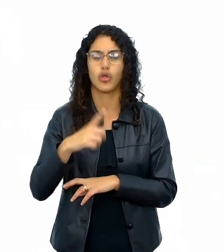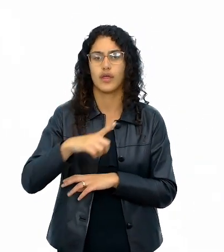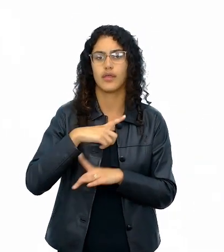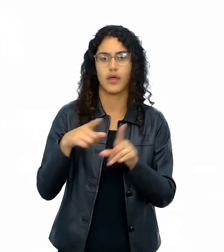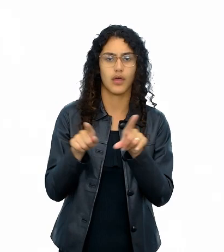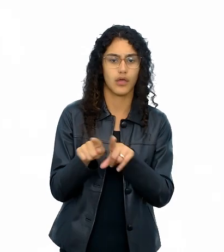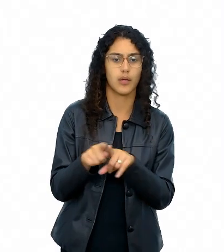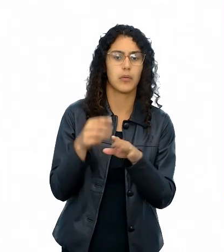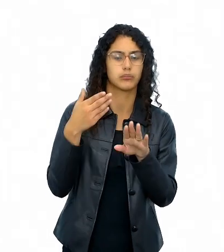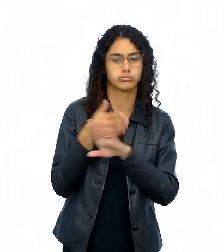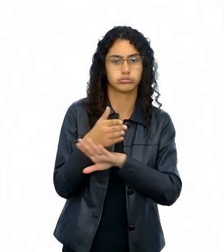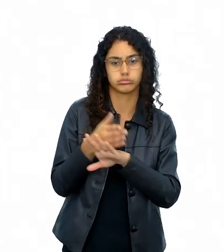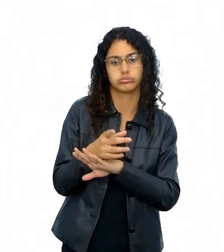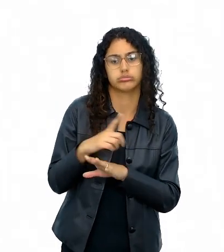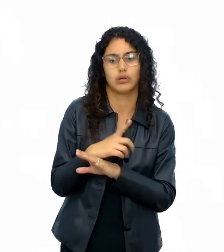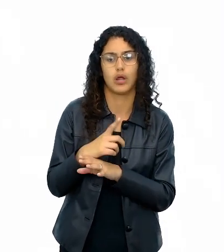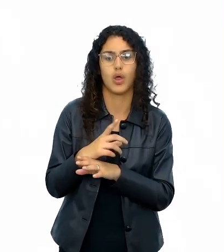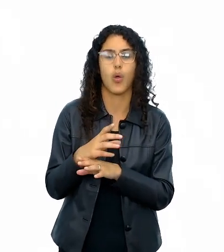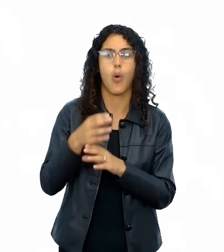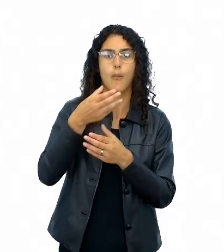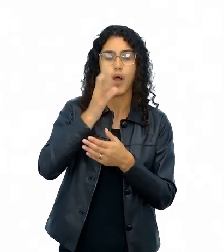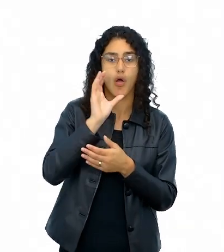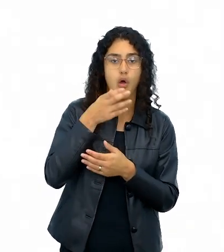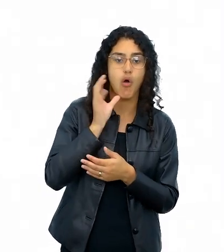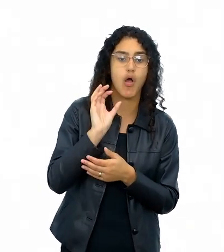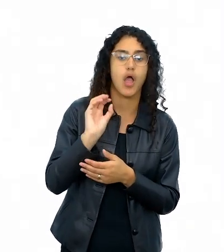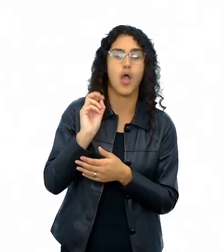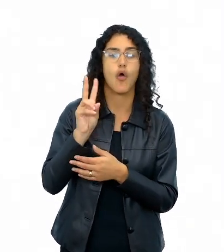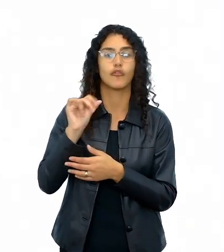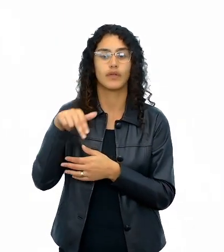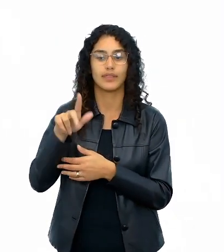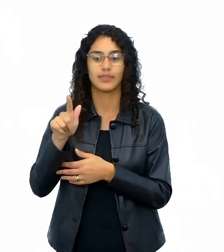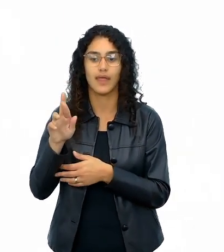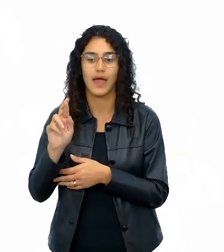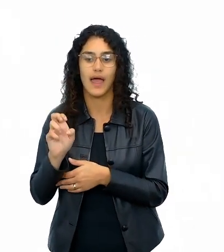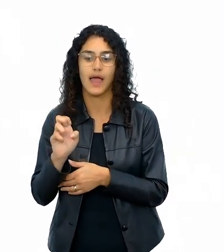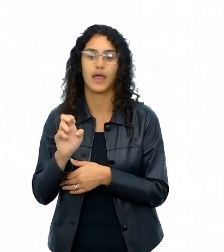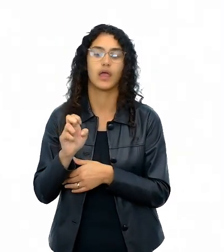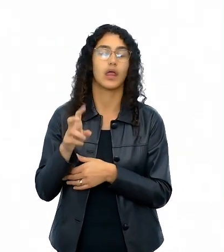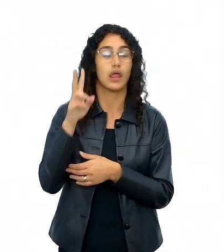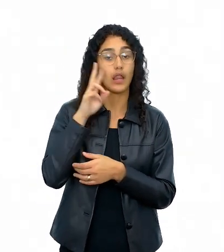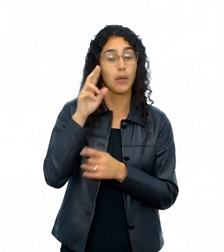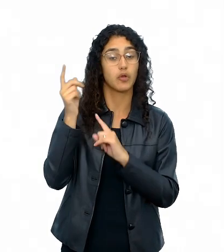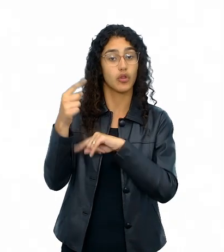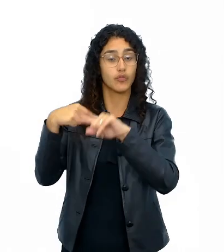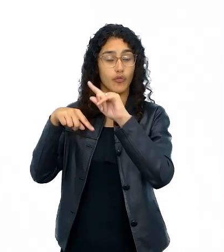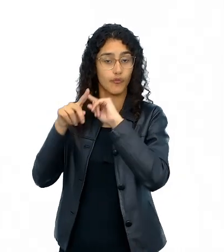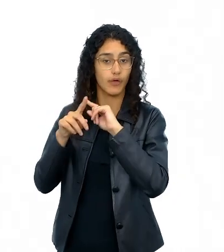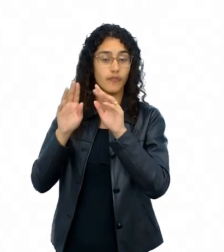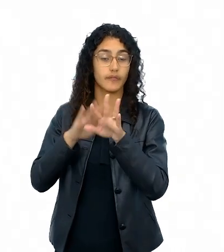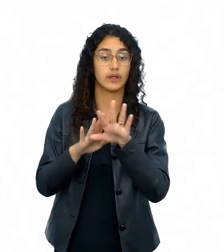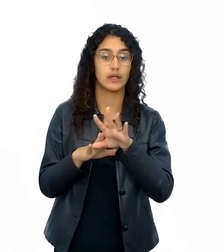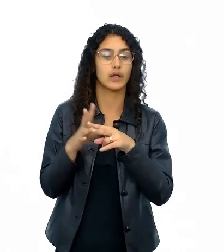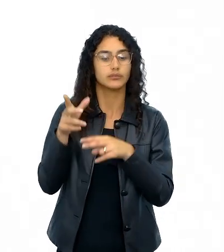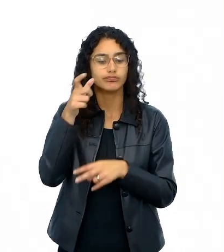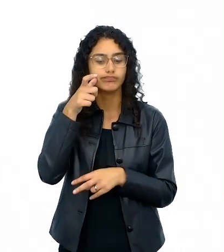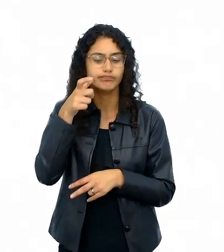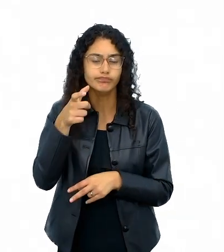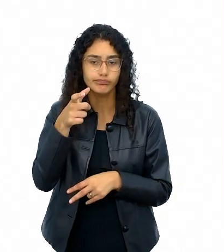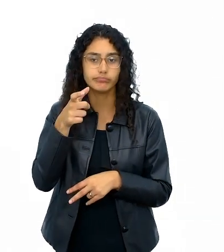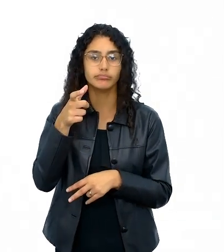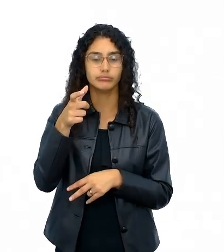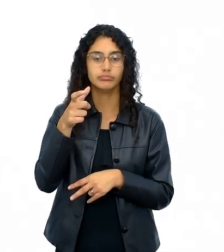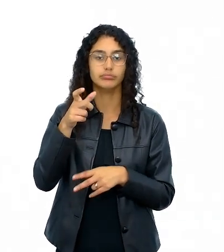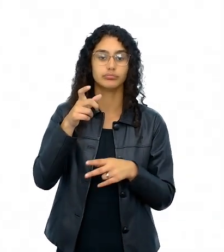ali acesso, numa Coca-Cola ou num vinagre. Eu lembro de desenvolver isso, eu lembro de assistir